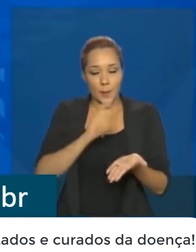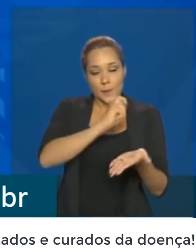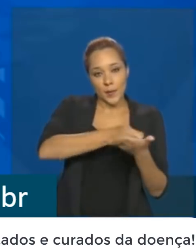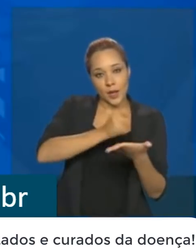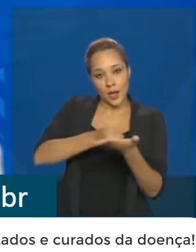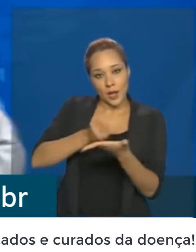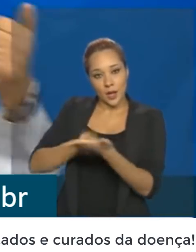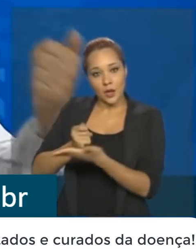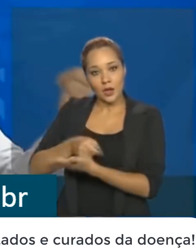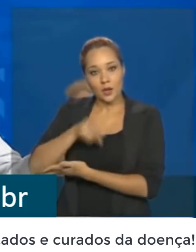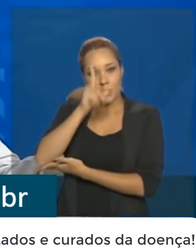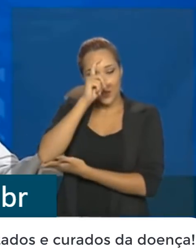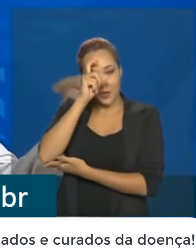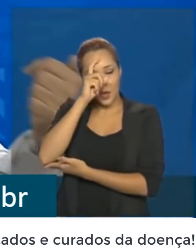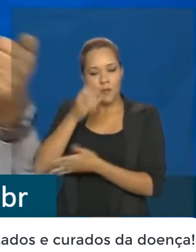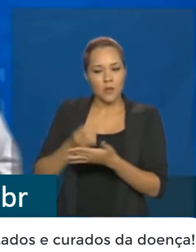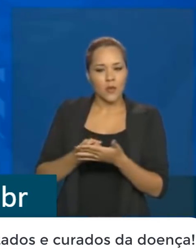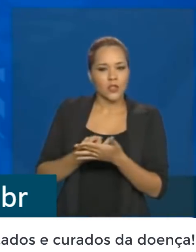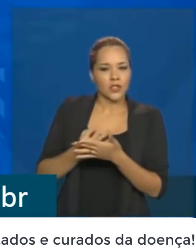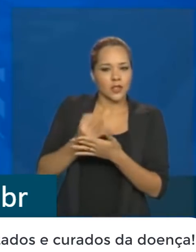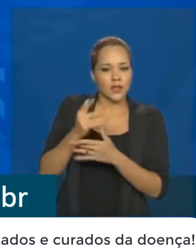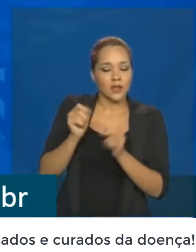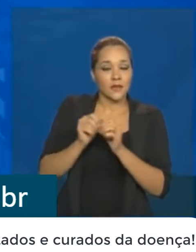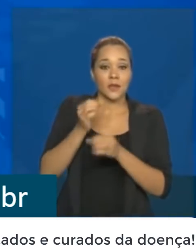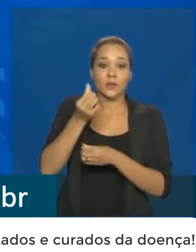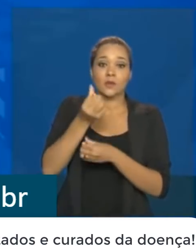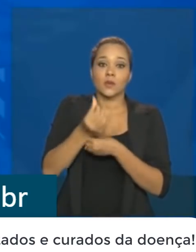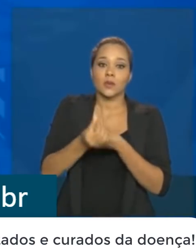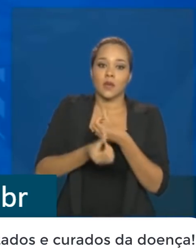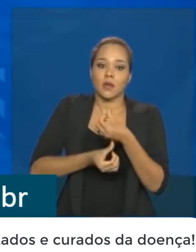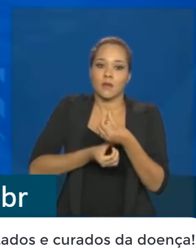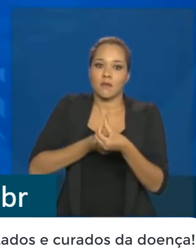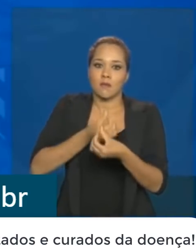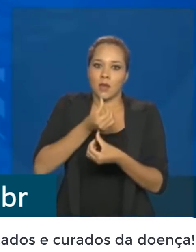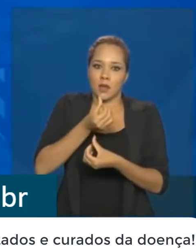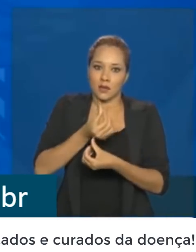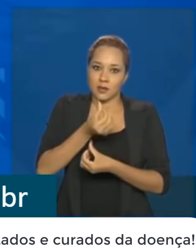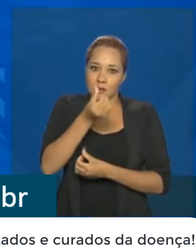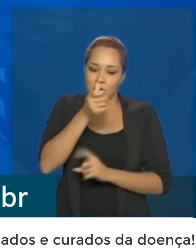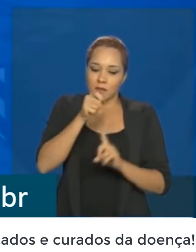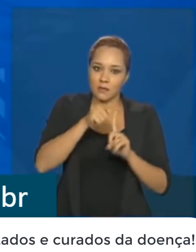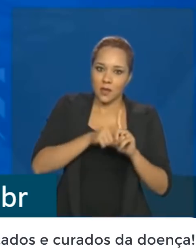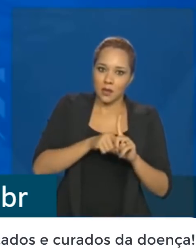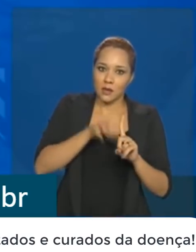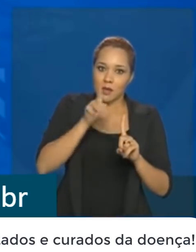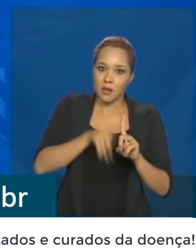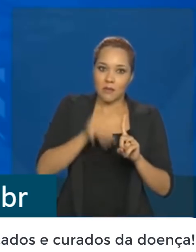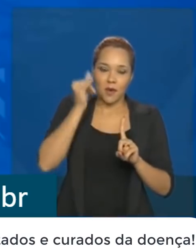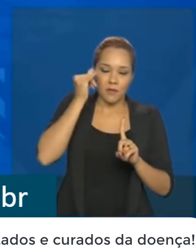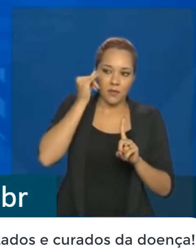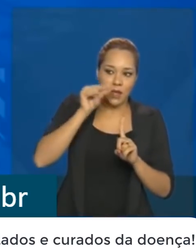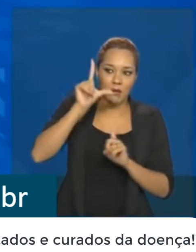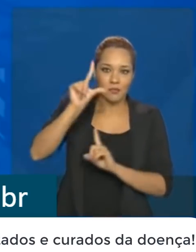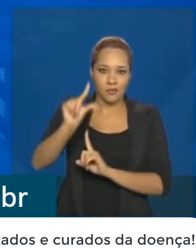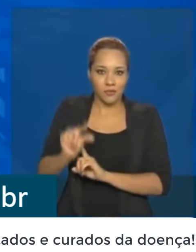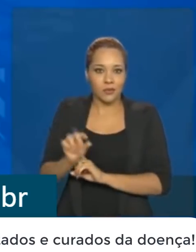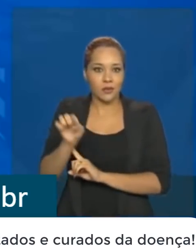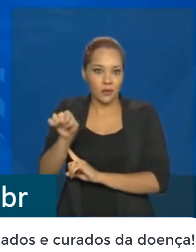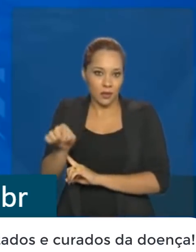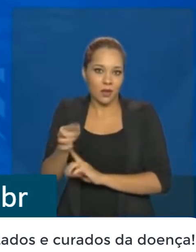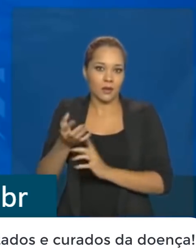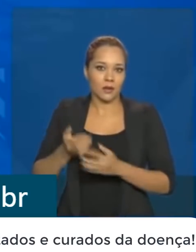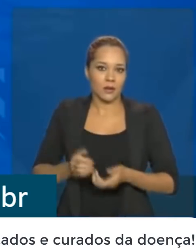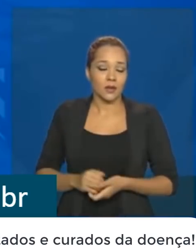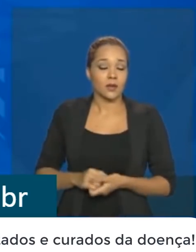os hospitais pela média do que eles produziram no semestre para não refletir a diminuição do atendimento. Mas